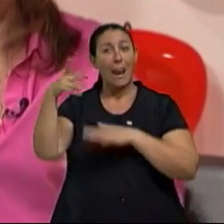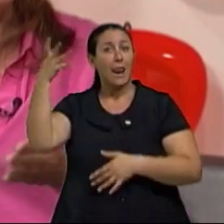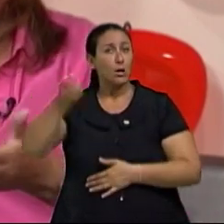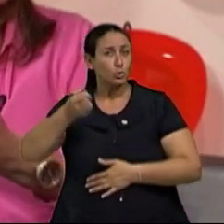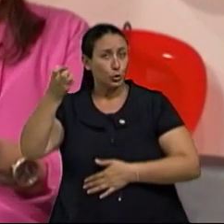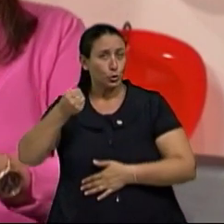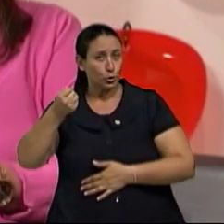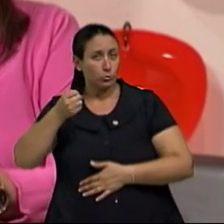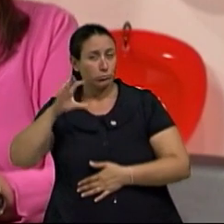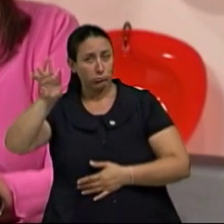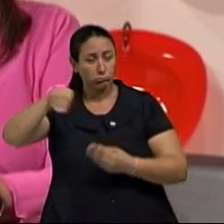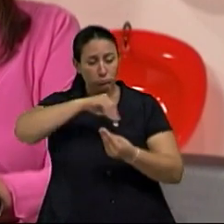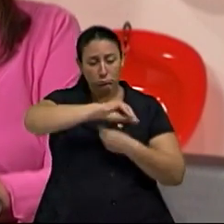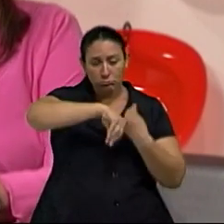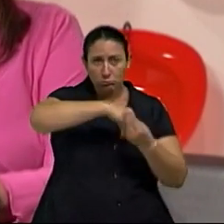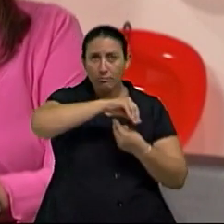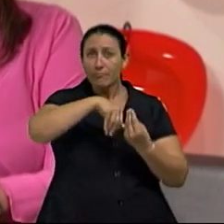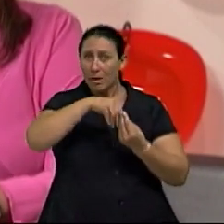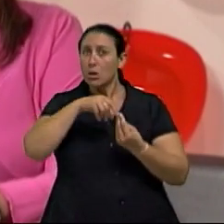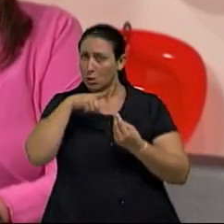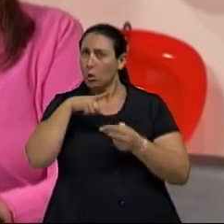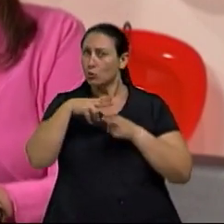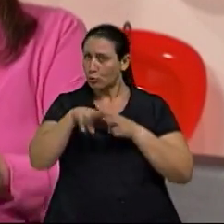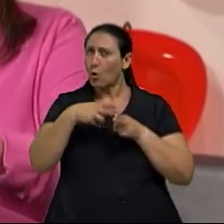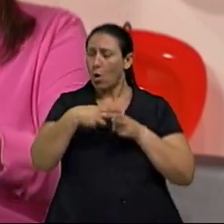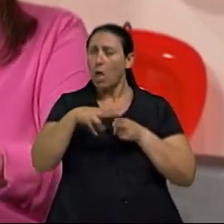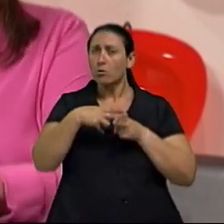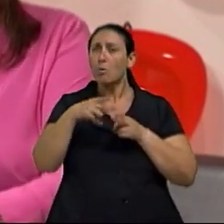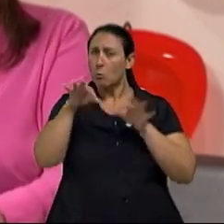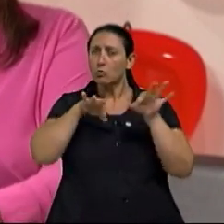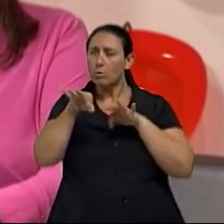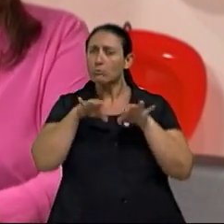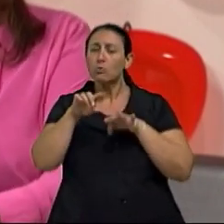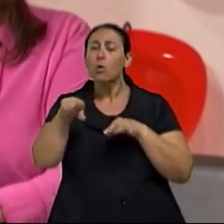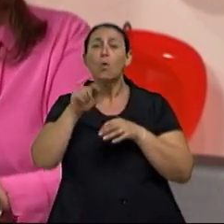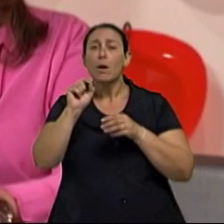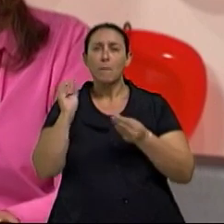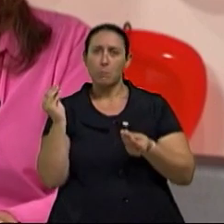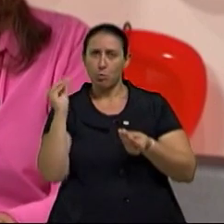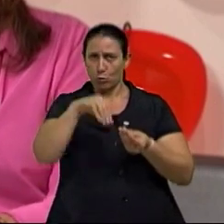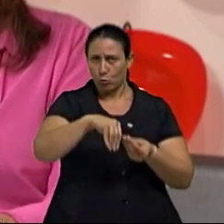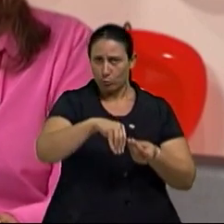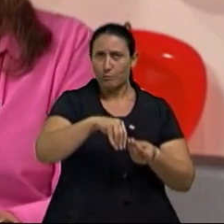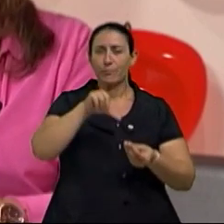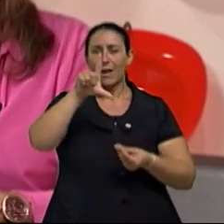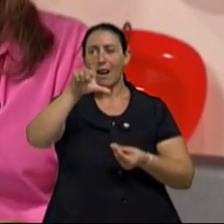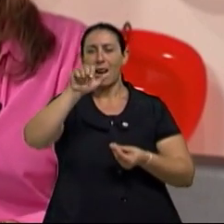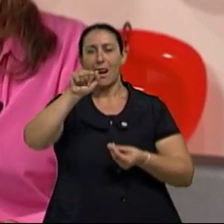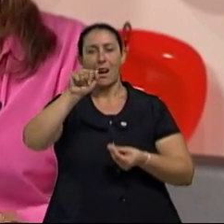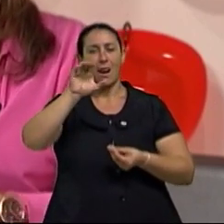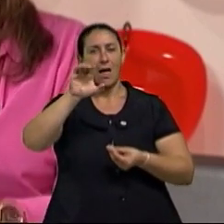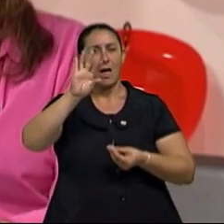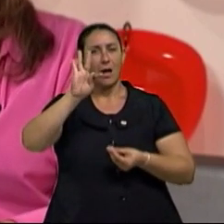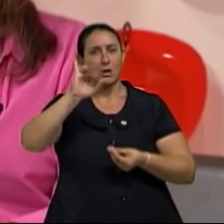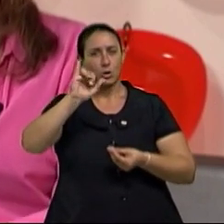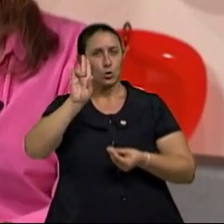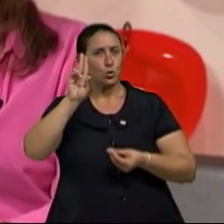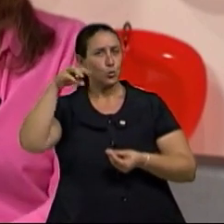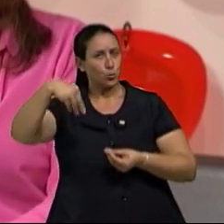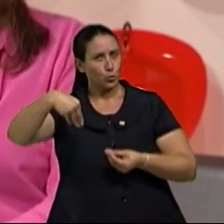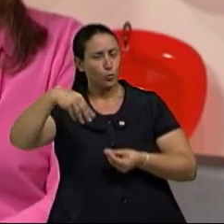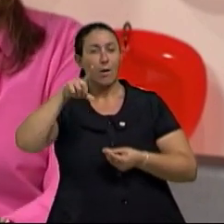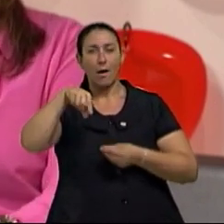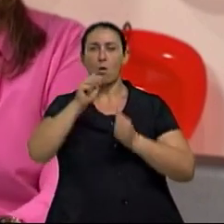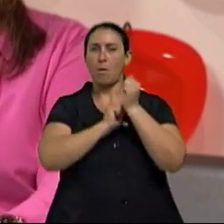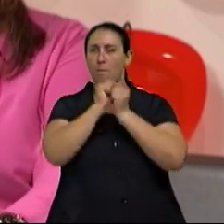leite. E tem chocolate já, nesse mesmo projeto, que a gente adicionou o Lactium. A marca comercial é Lactium, mas